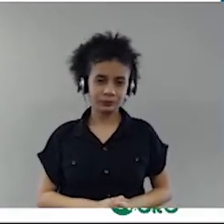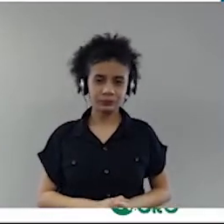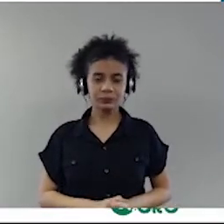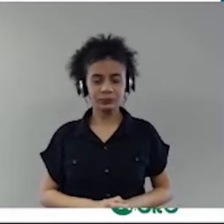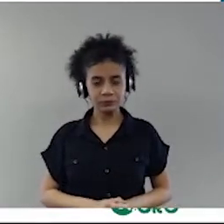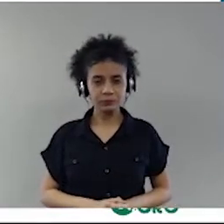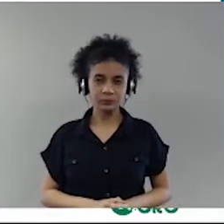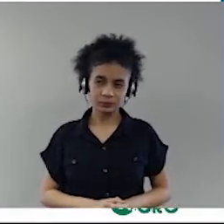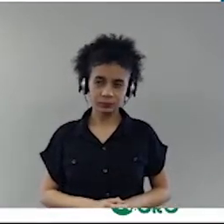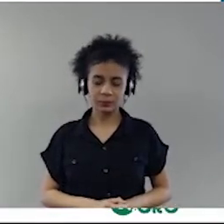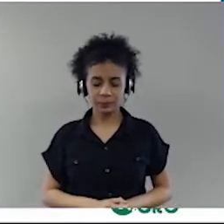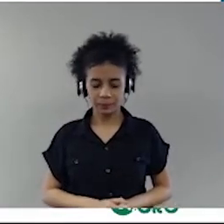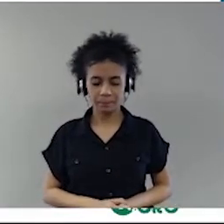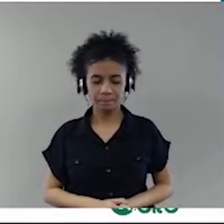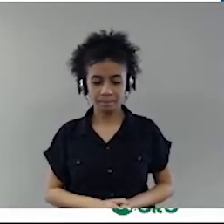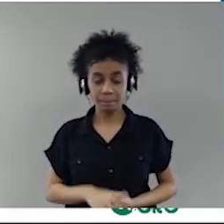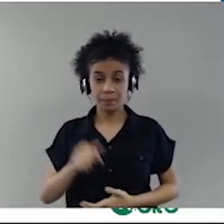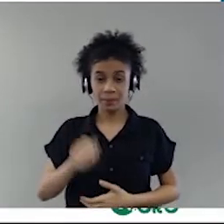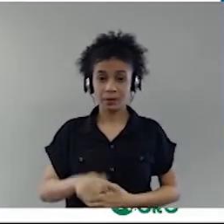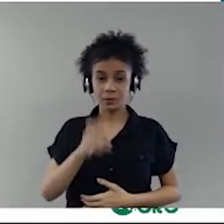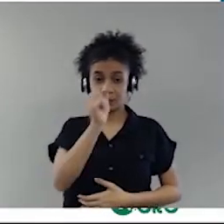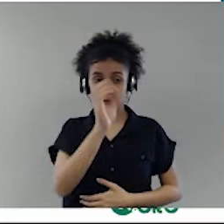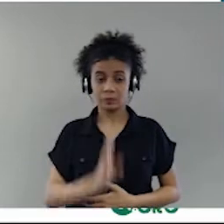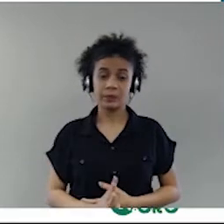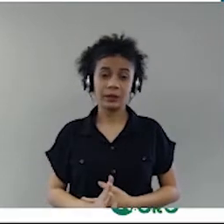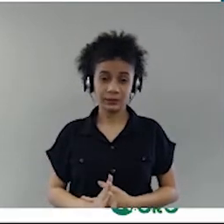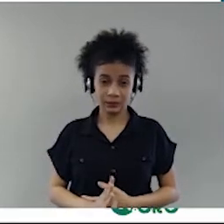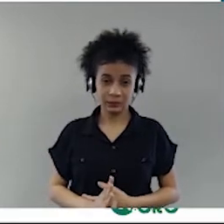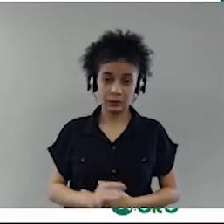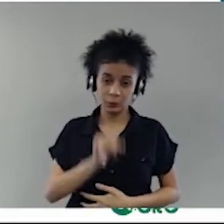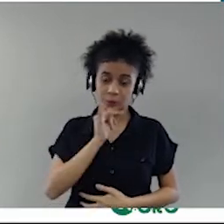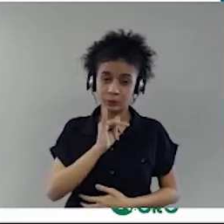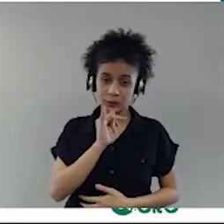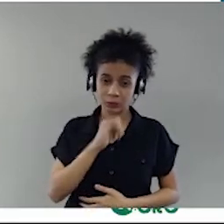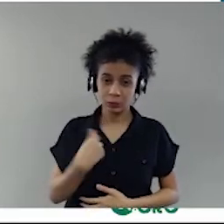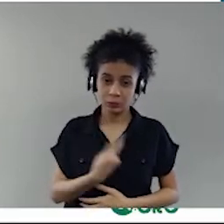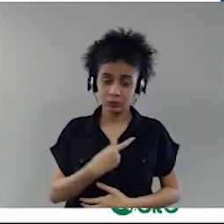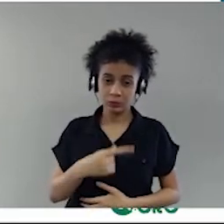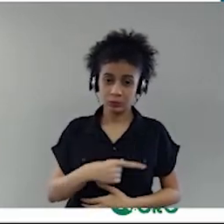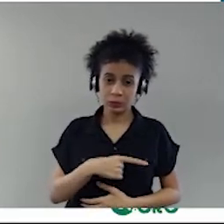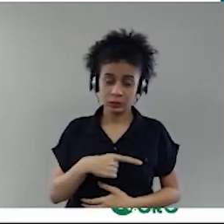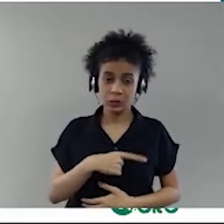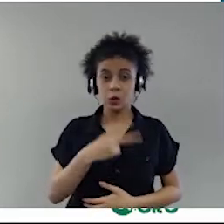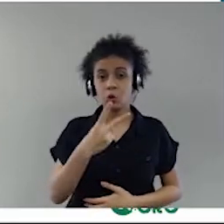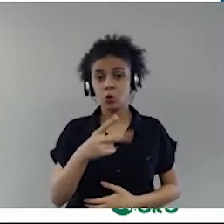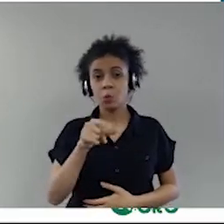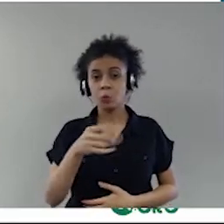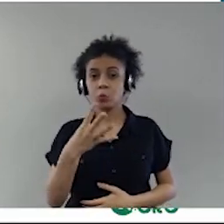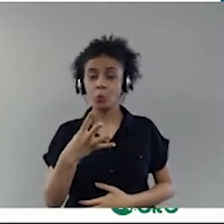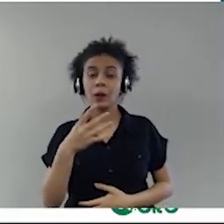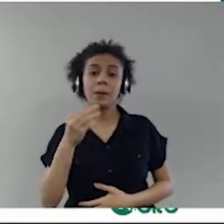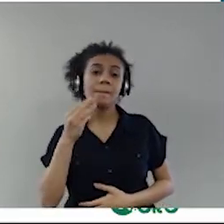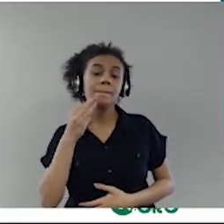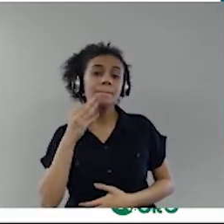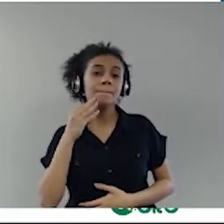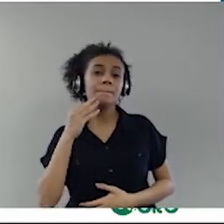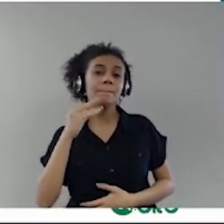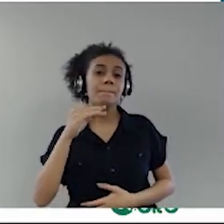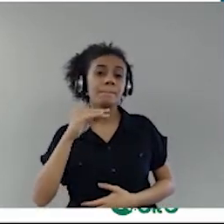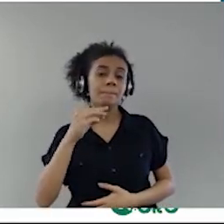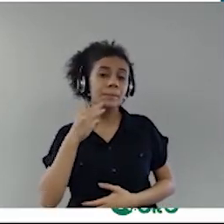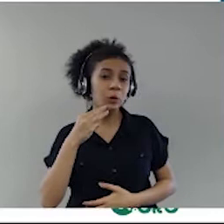né, na sociedade. No Brasil, por exemplo, nós temos 2,4 milhões de pessoas